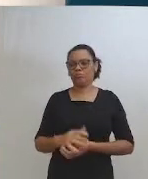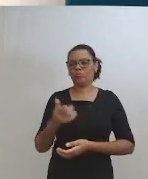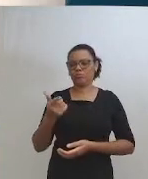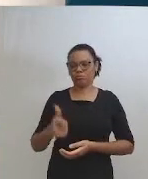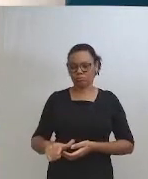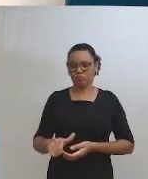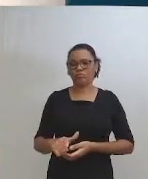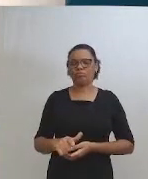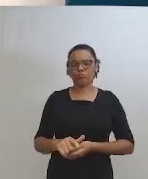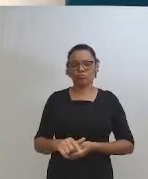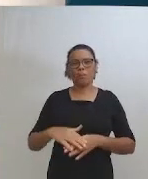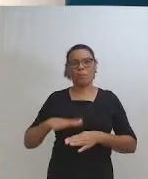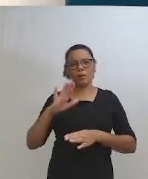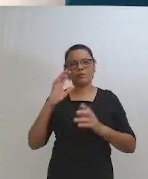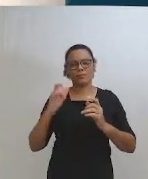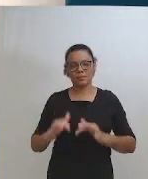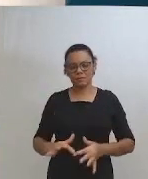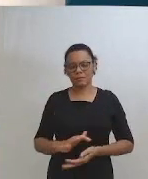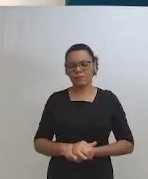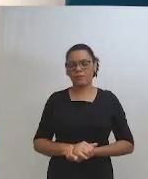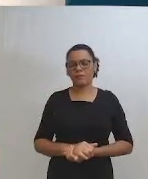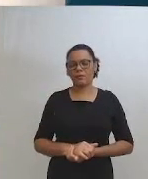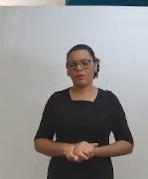regimental no Aresp